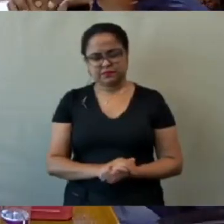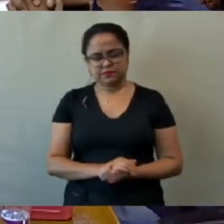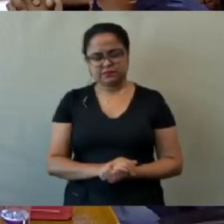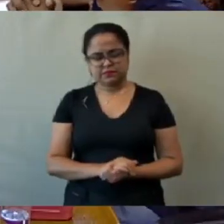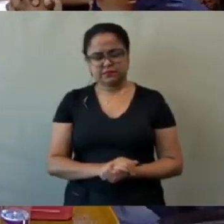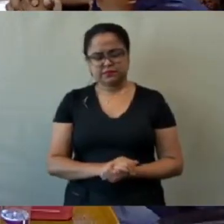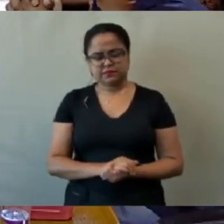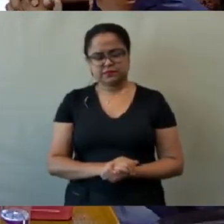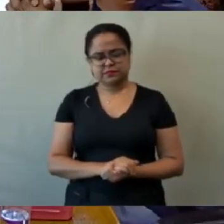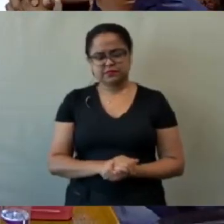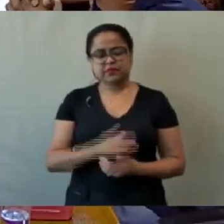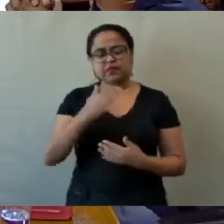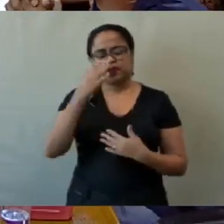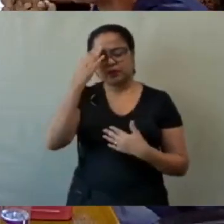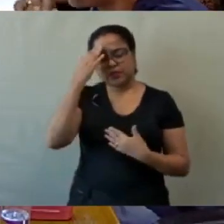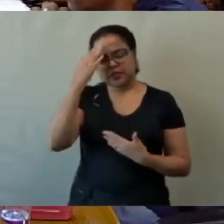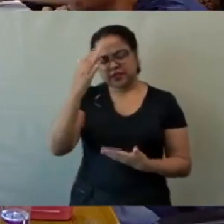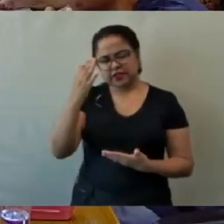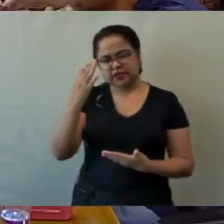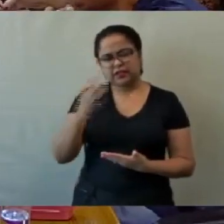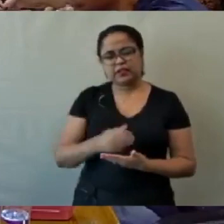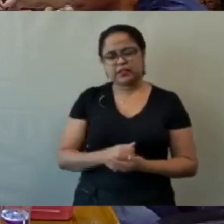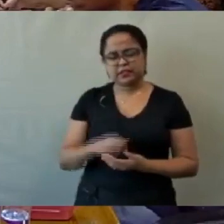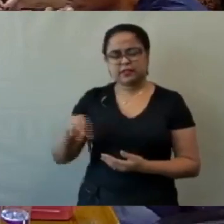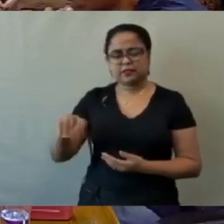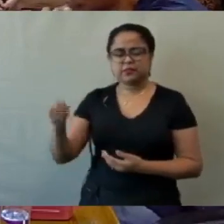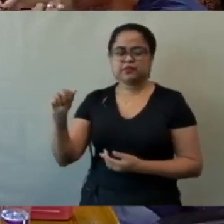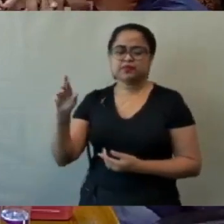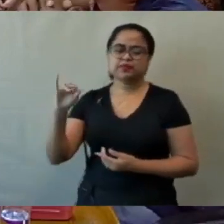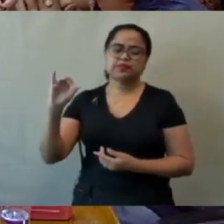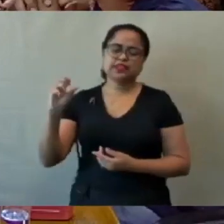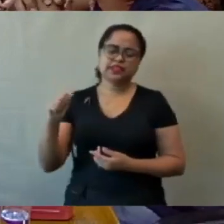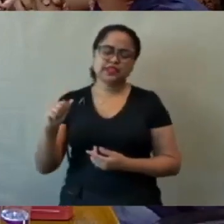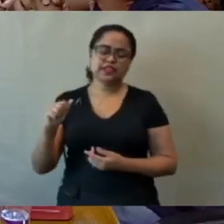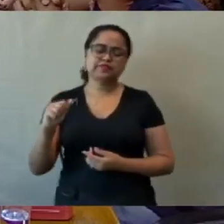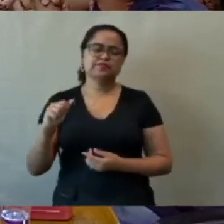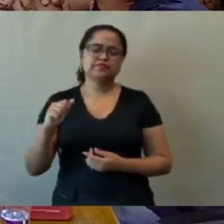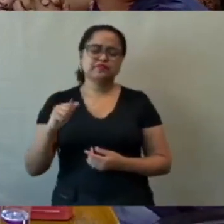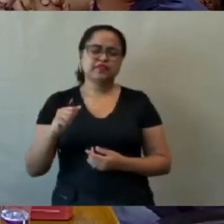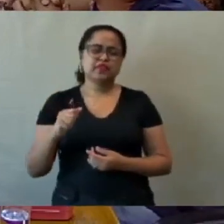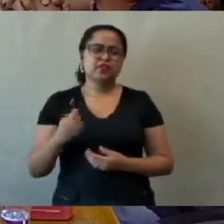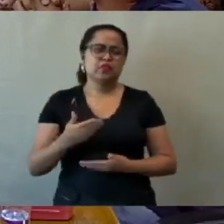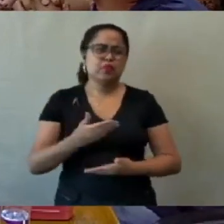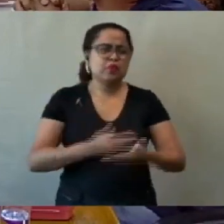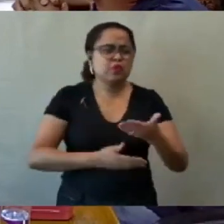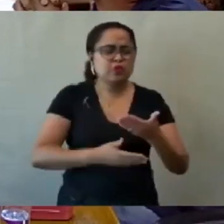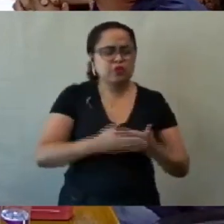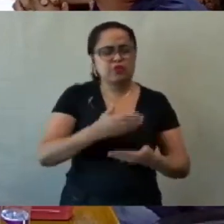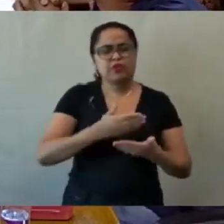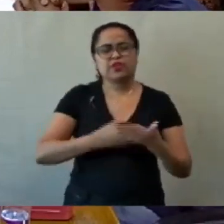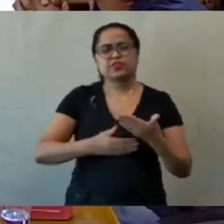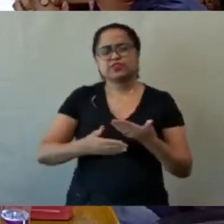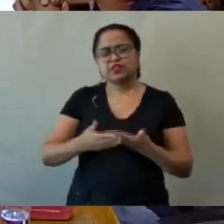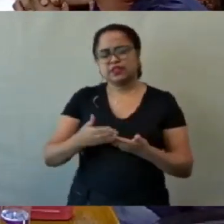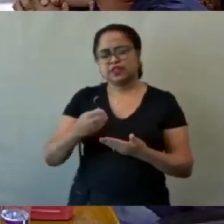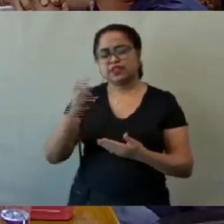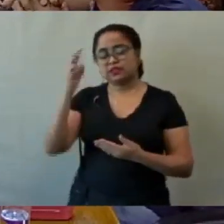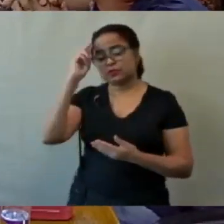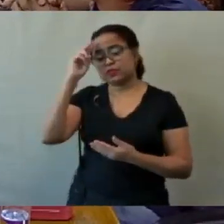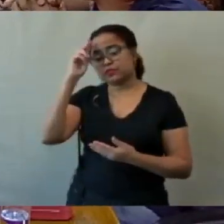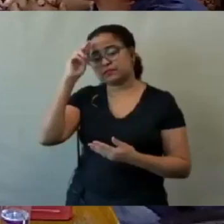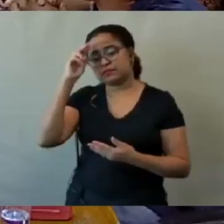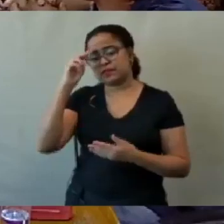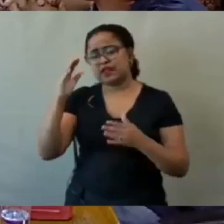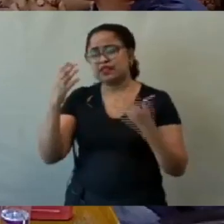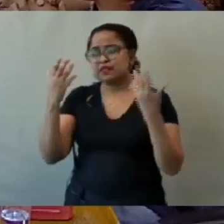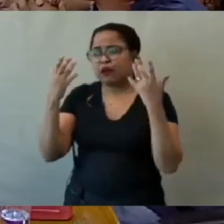Obrigada, Maria do Carmo, por compartilhar com a gente a sua história. A gente não sabe se bate palma ou se pede, né, um minuto de silêncio, né, por